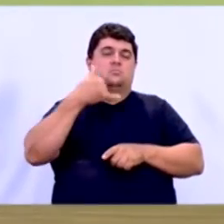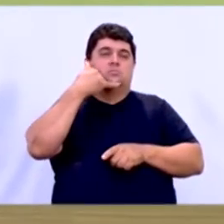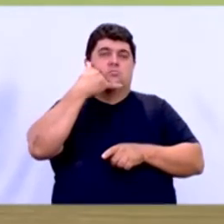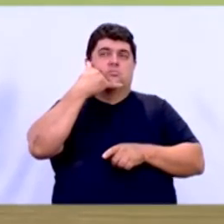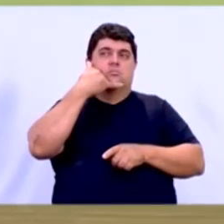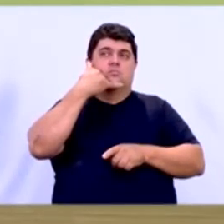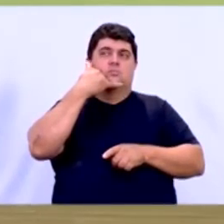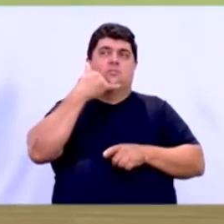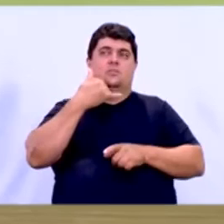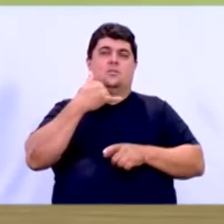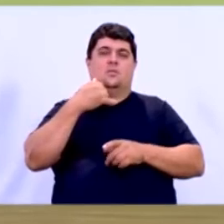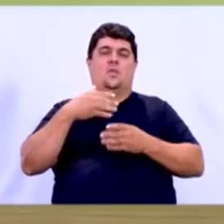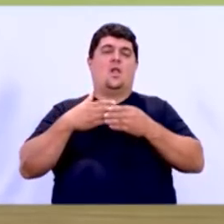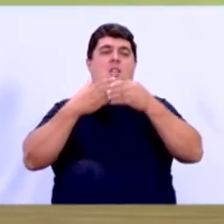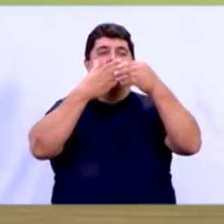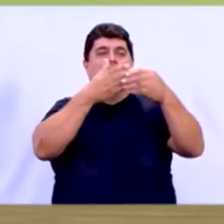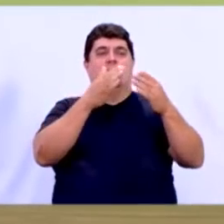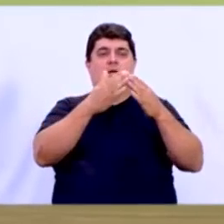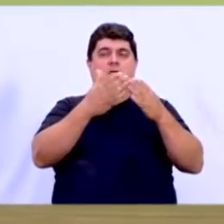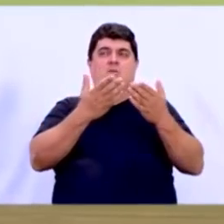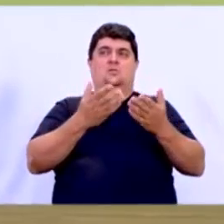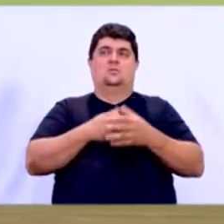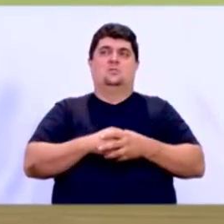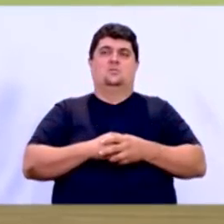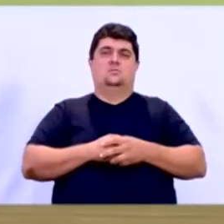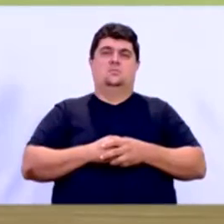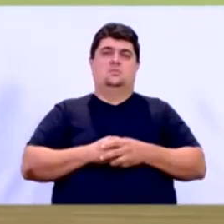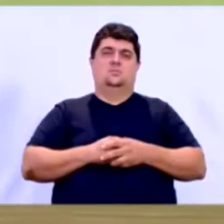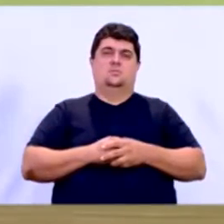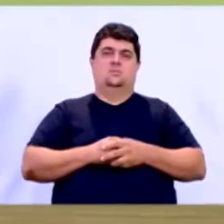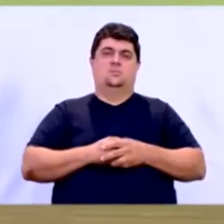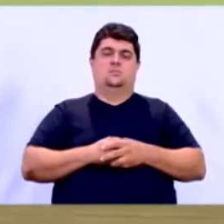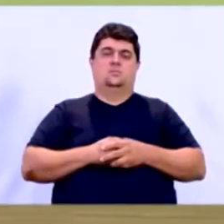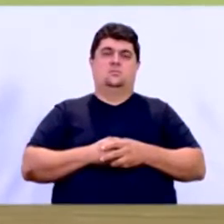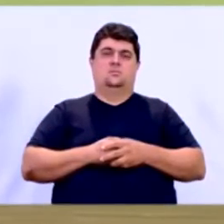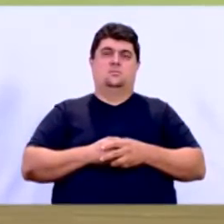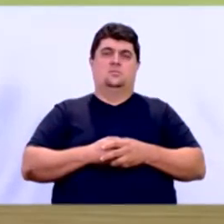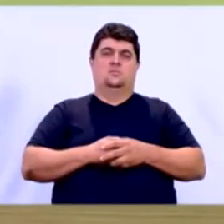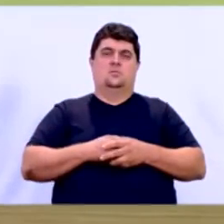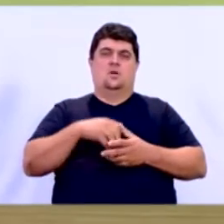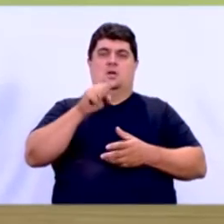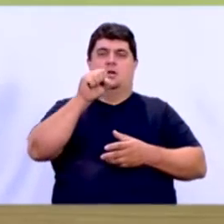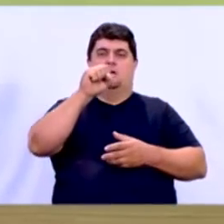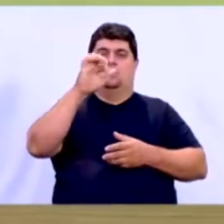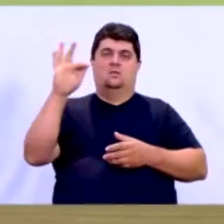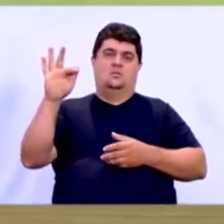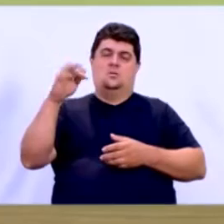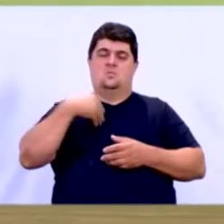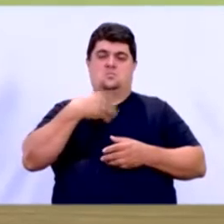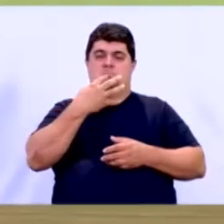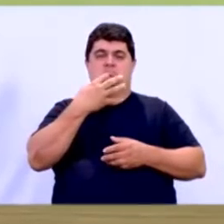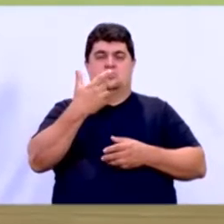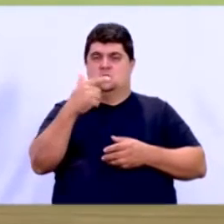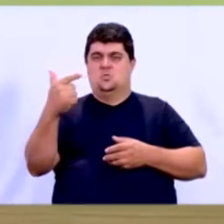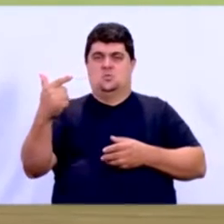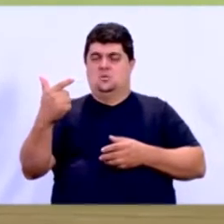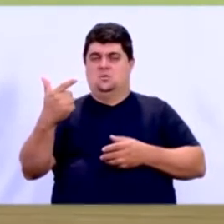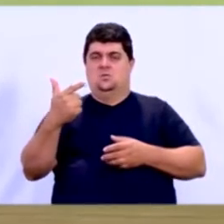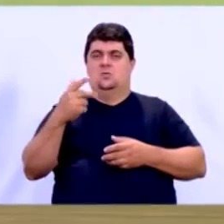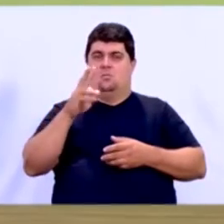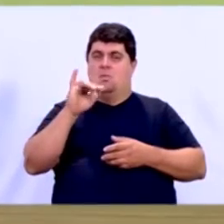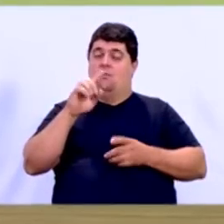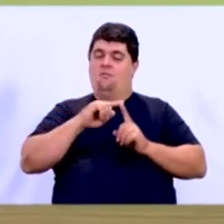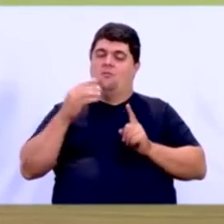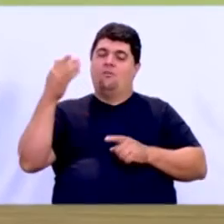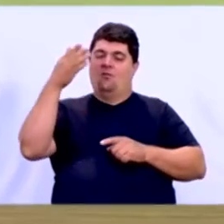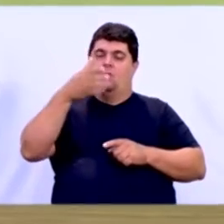Ou até a gente poderia abrir algumas, não sei se seria o caso, dependendo da estrutura, porque em São Francisco do Guaporé, eu não conheço ainda o município, mas vou conhecer com